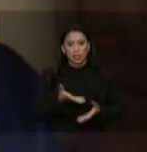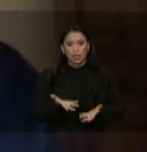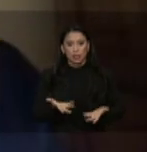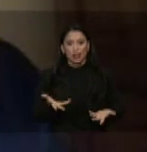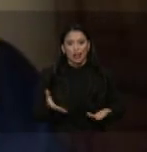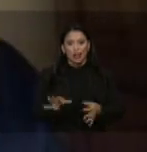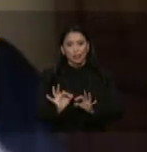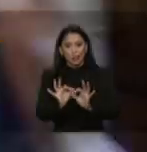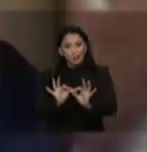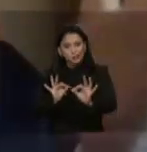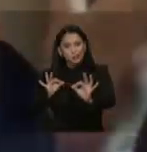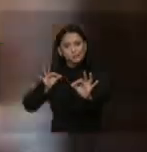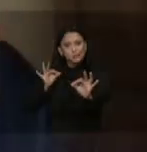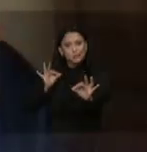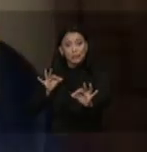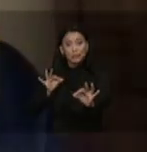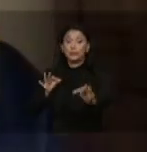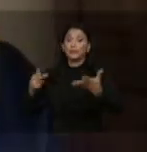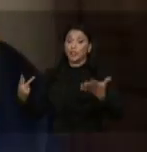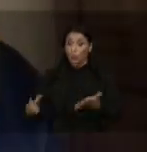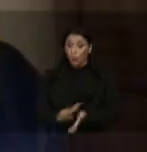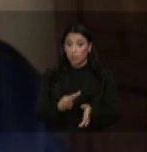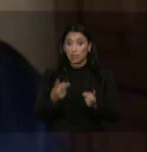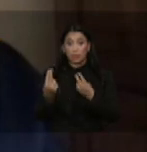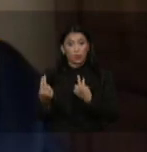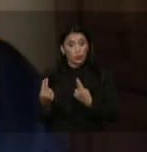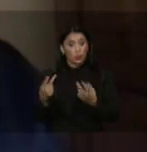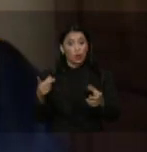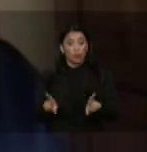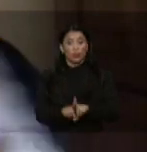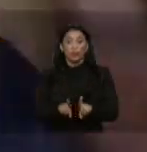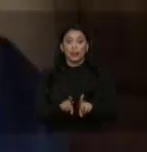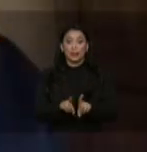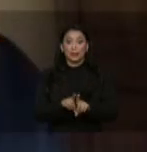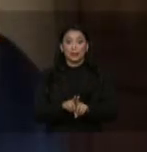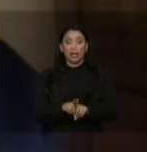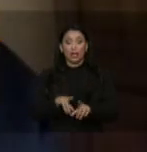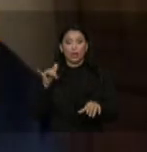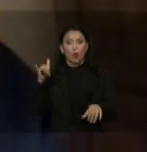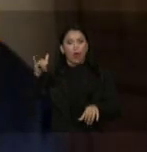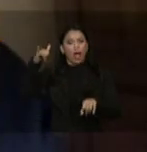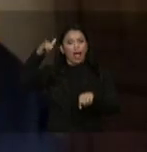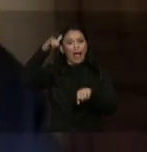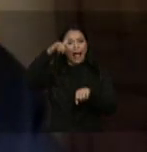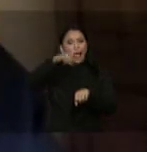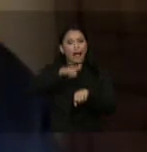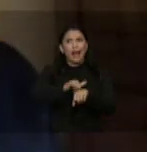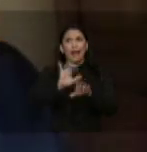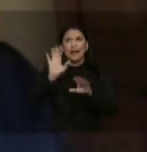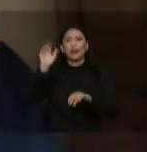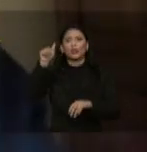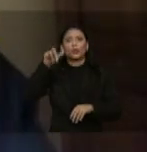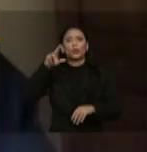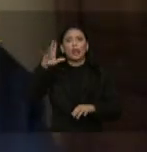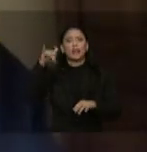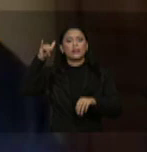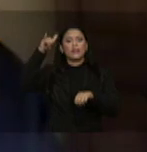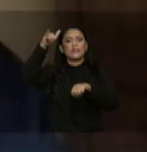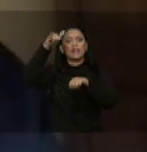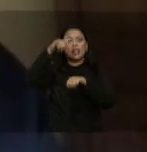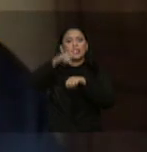é com relação ao espaço aéreo o espaço aéreo sobretudo depois da primeira guerra mundial o advento da aviação